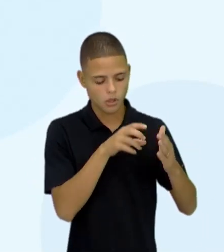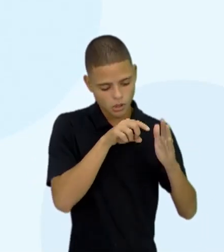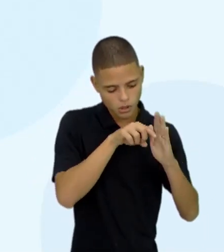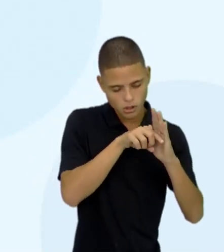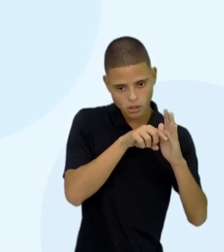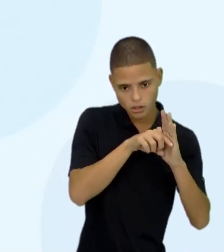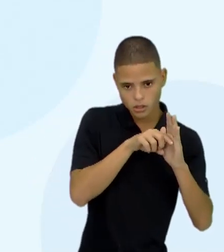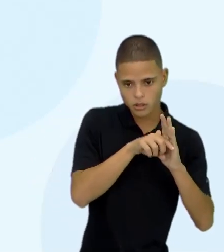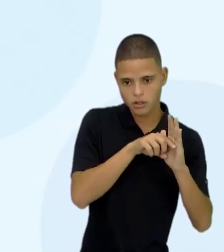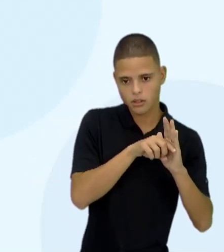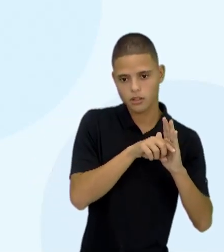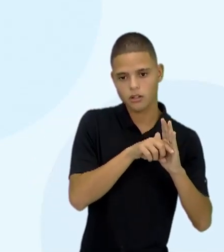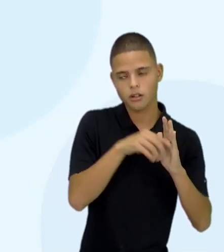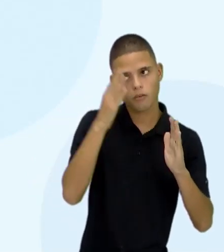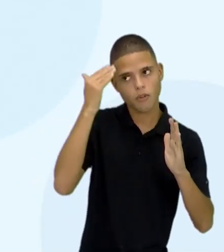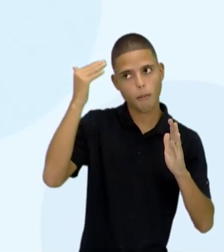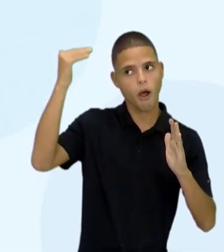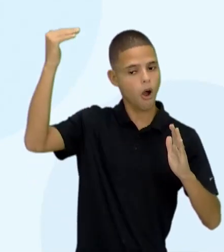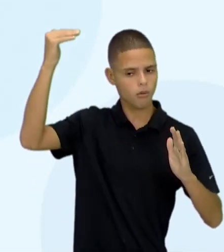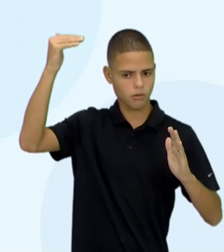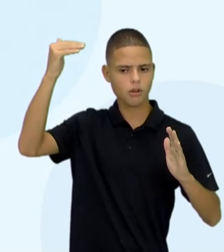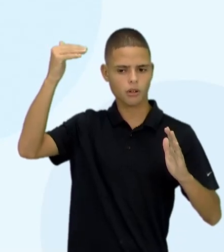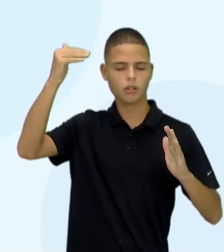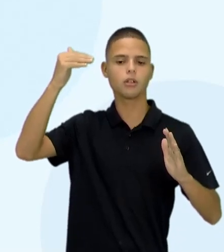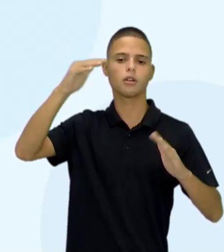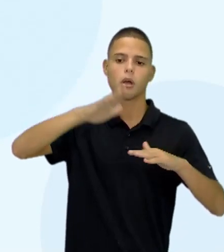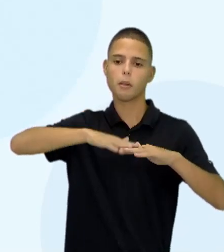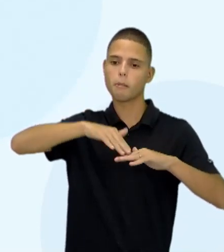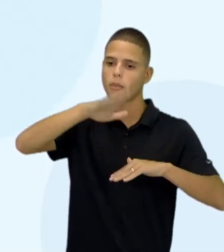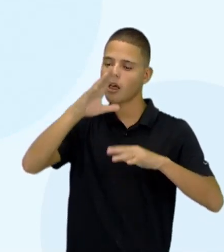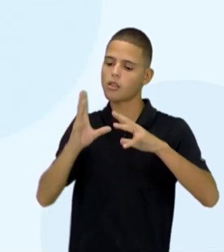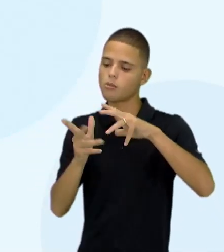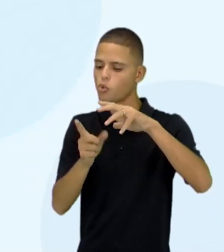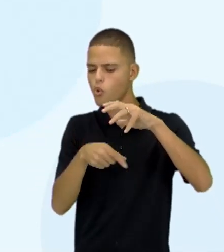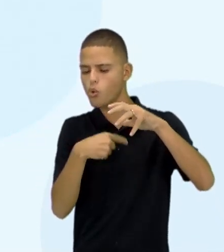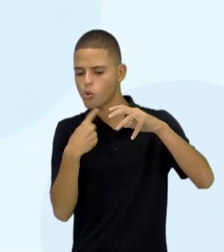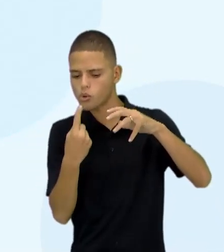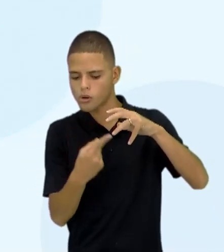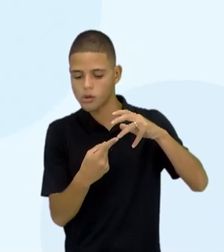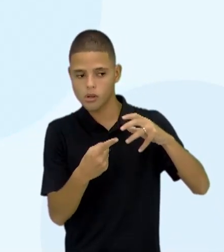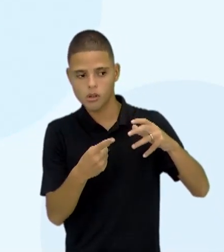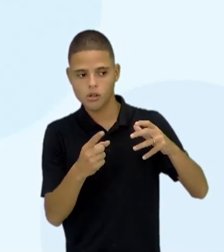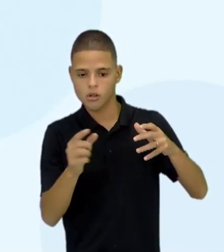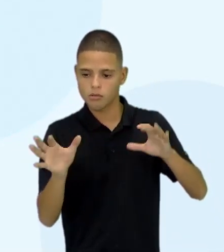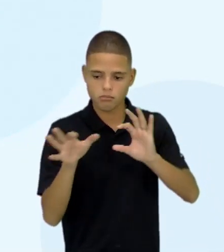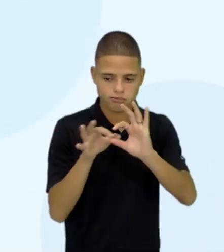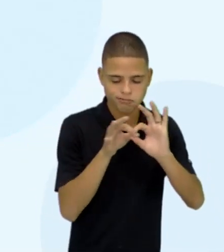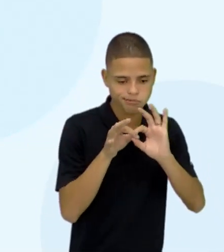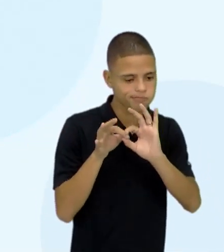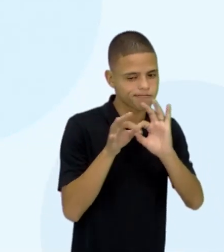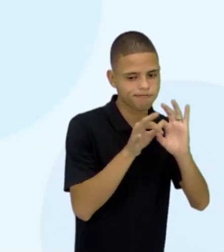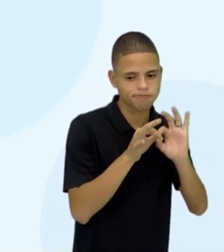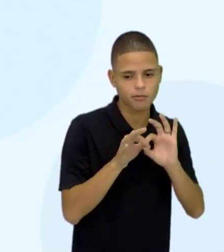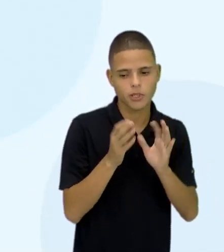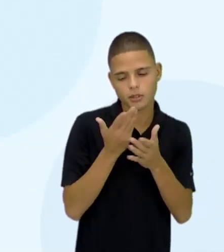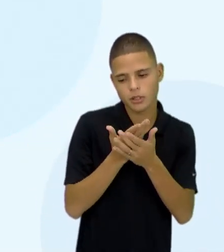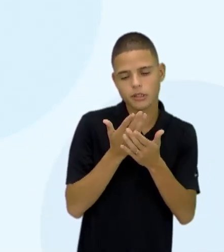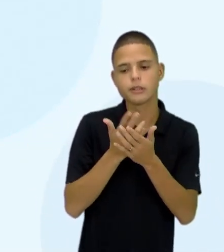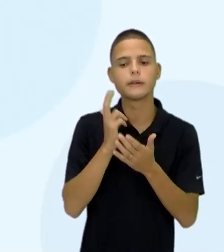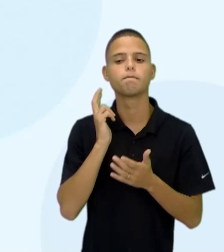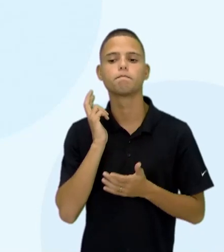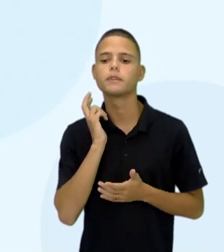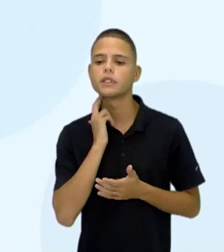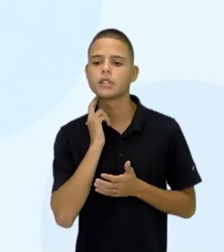das mais importantes instituições mais qualificadas do planeta a se unirem para estudar morcegos e